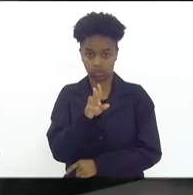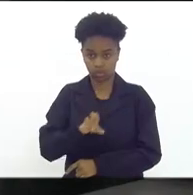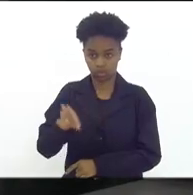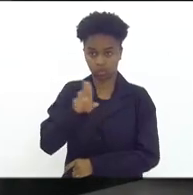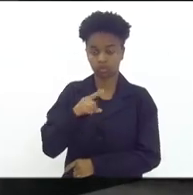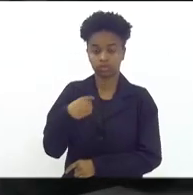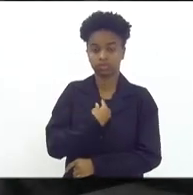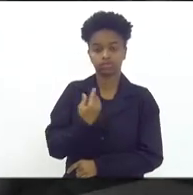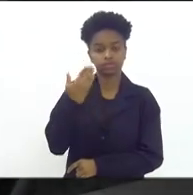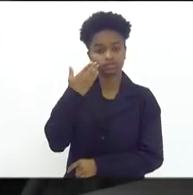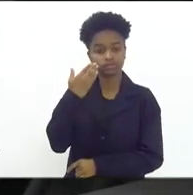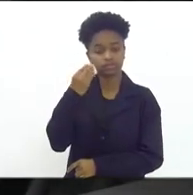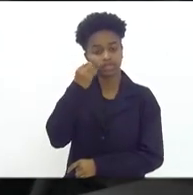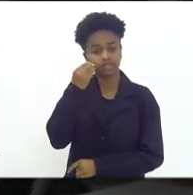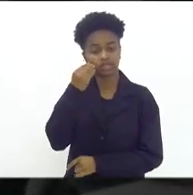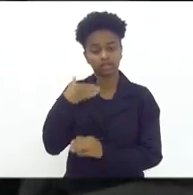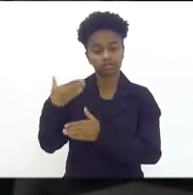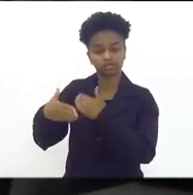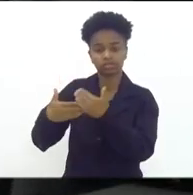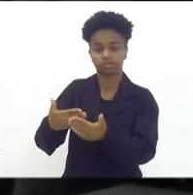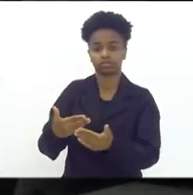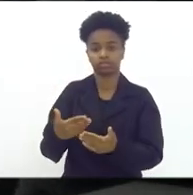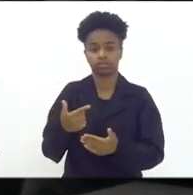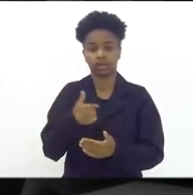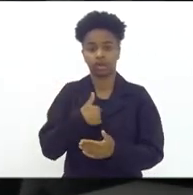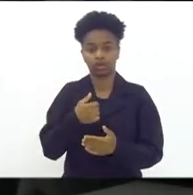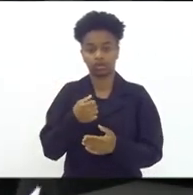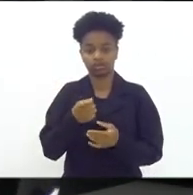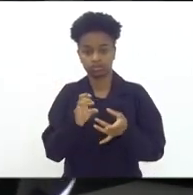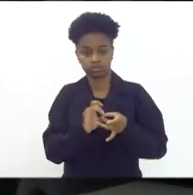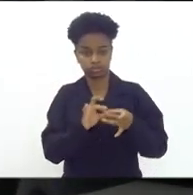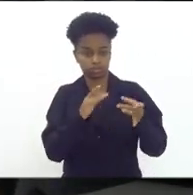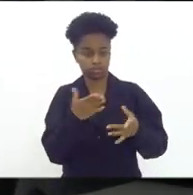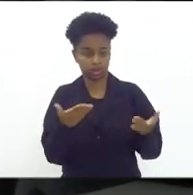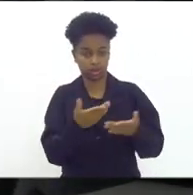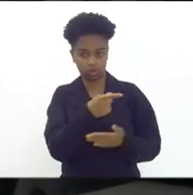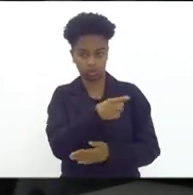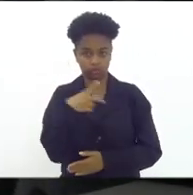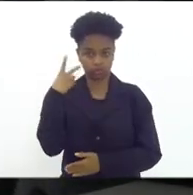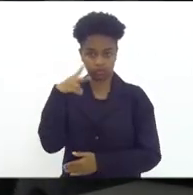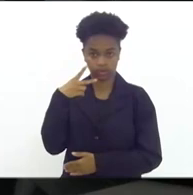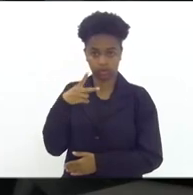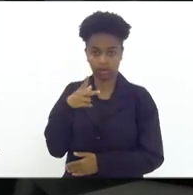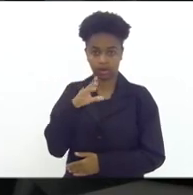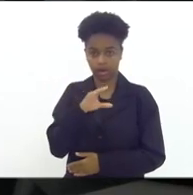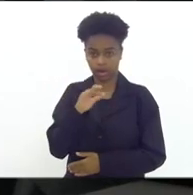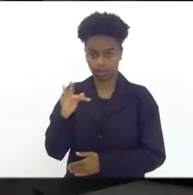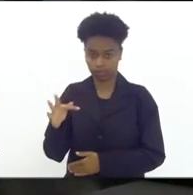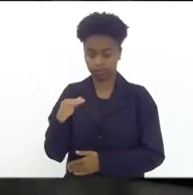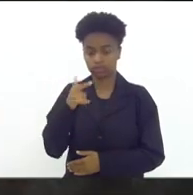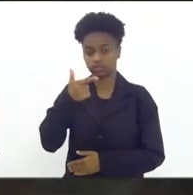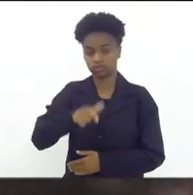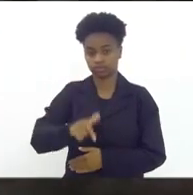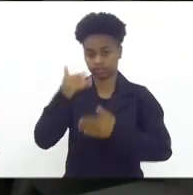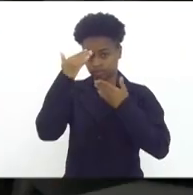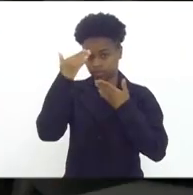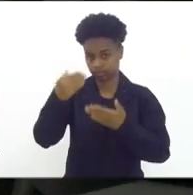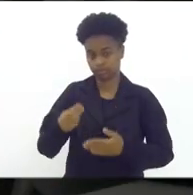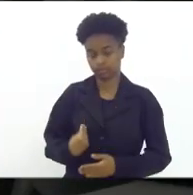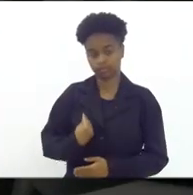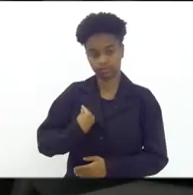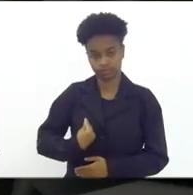avança mais um pouco e aí então vou passar a palavra para o vereador de Cabo Frio mais uma vez agradecendo sua presença